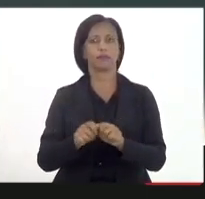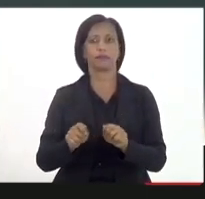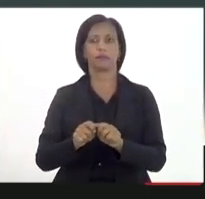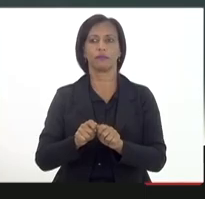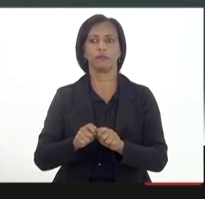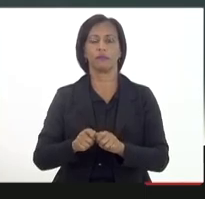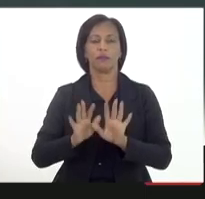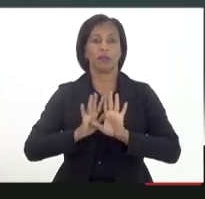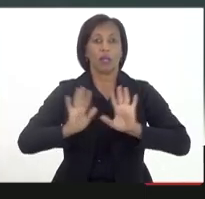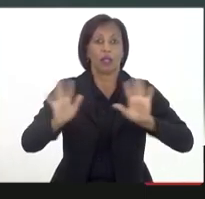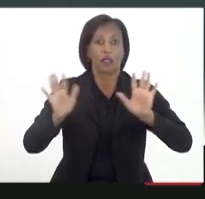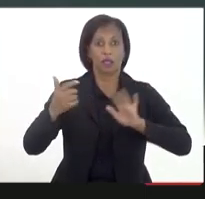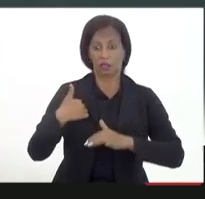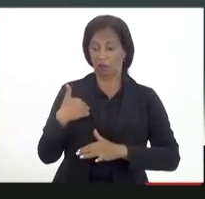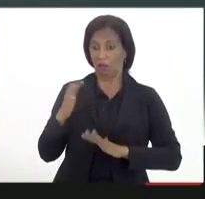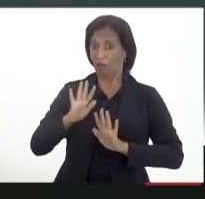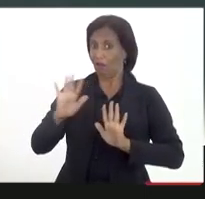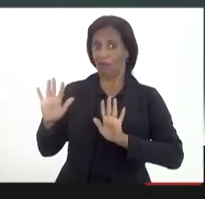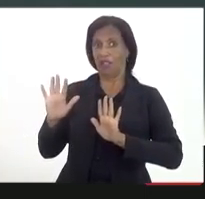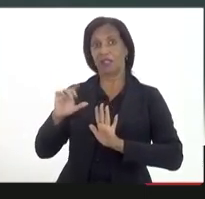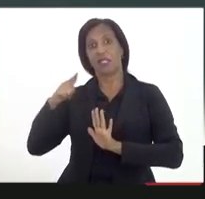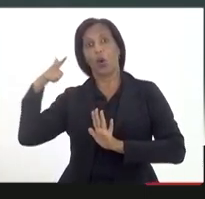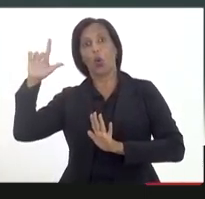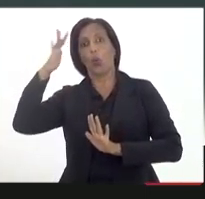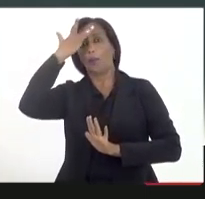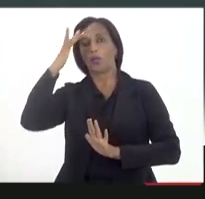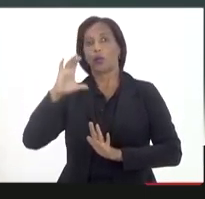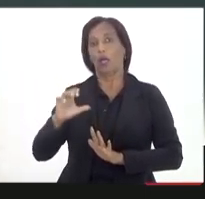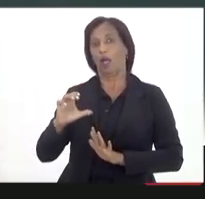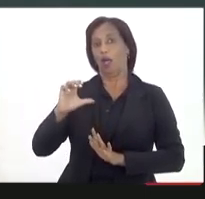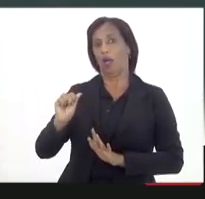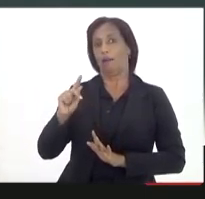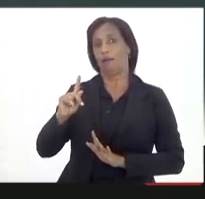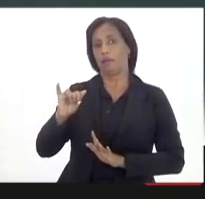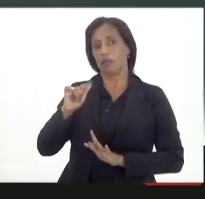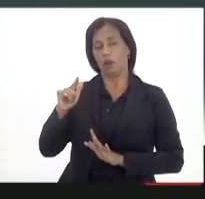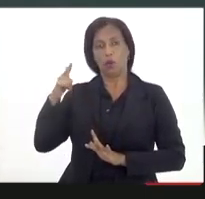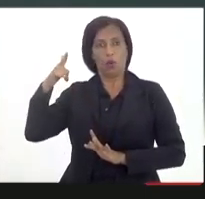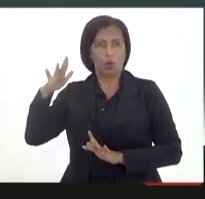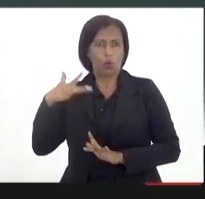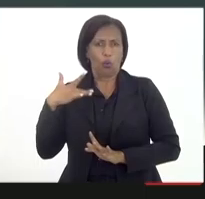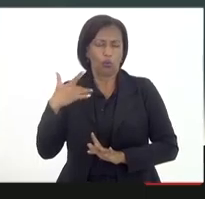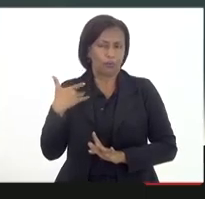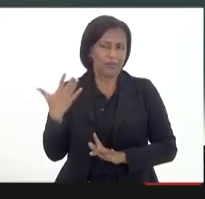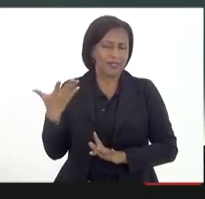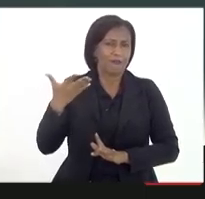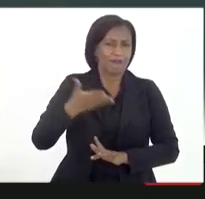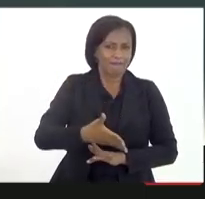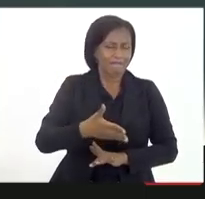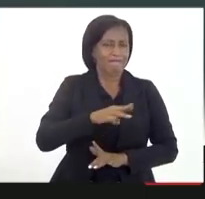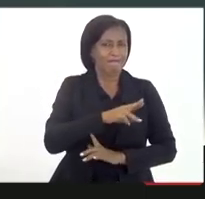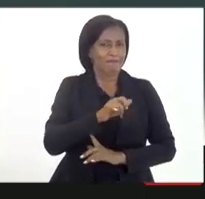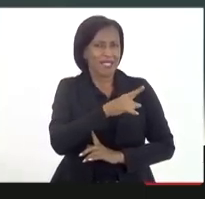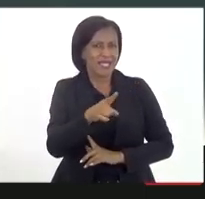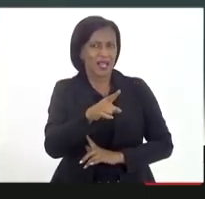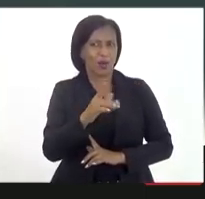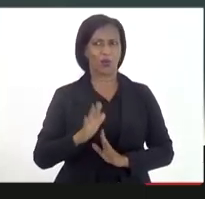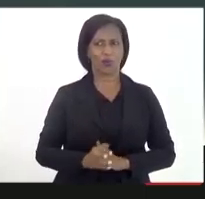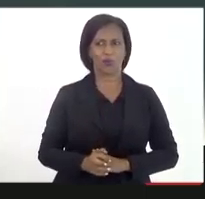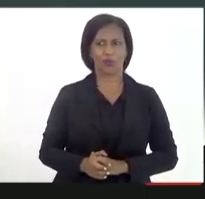não seria eu seria um Capitão almoço Capitão mas eu agradeço essa missão tô aqui com os